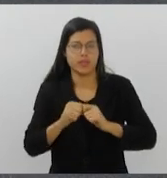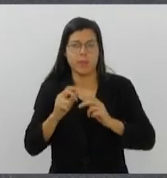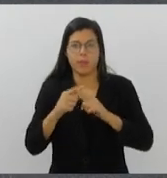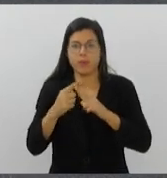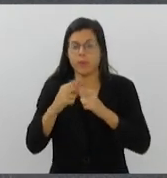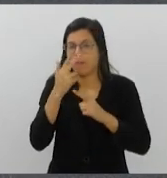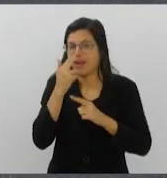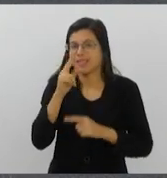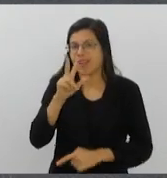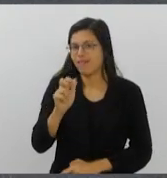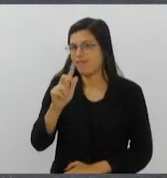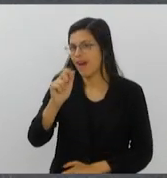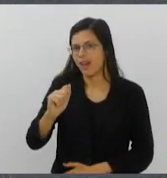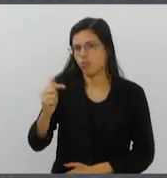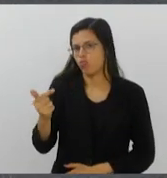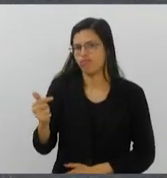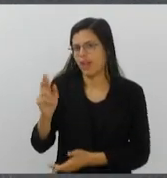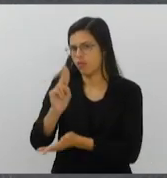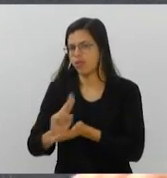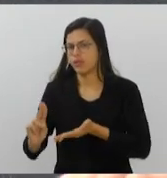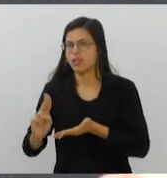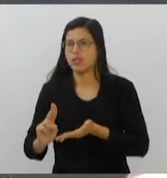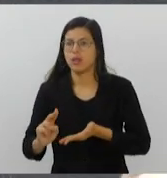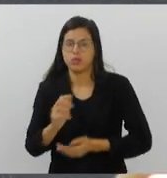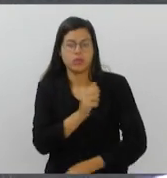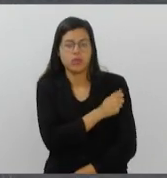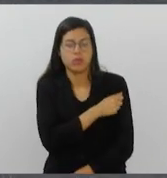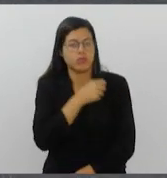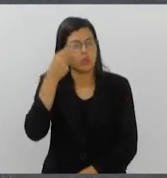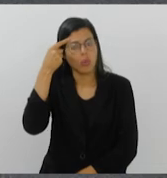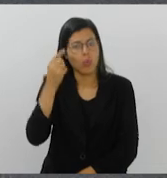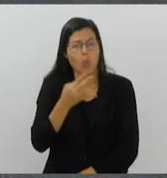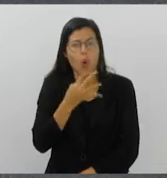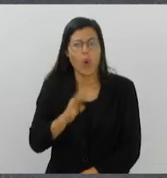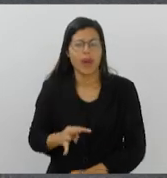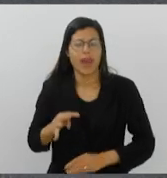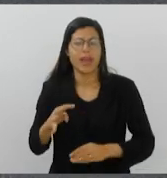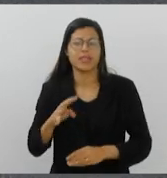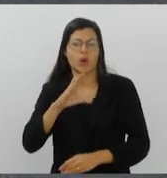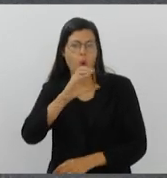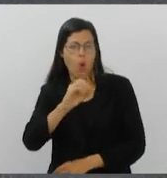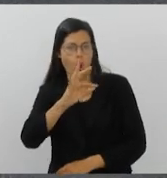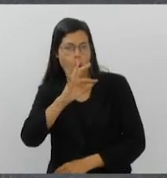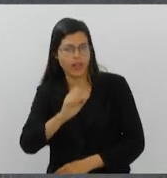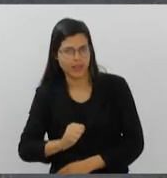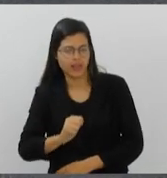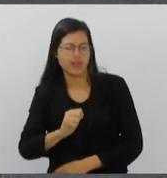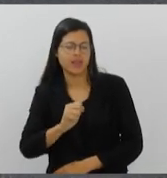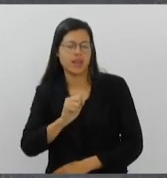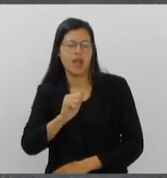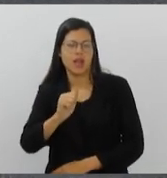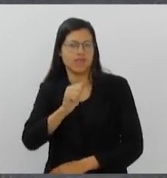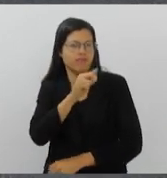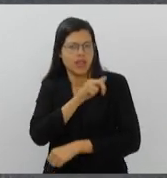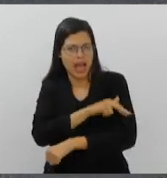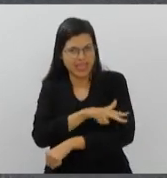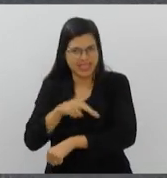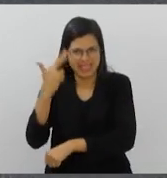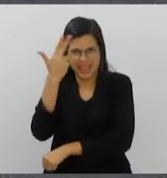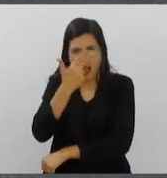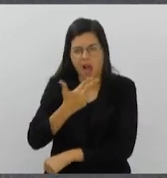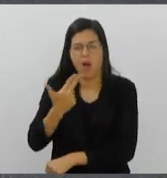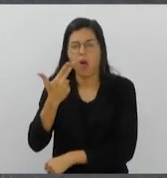estudantes muitas vezes não têm dimensão que há políticas afirmativas nas universidades, cotas raciais e sociais, que